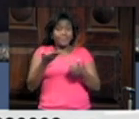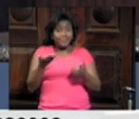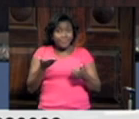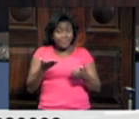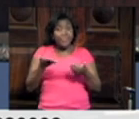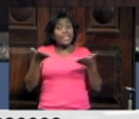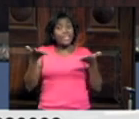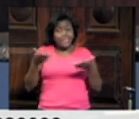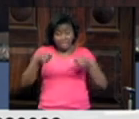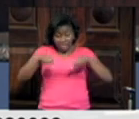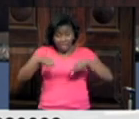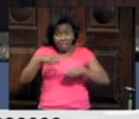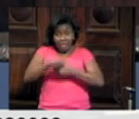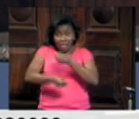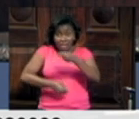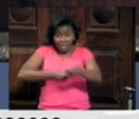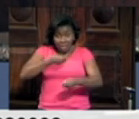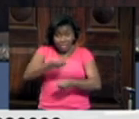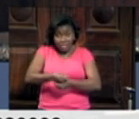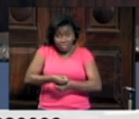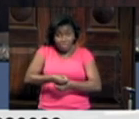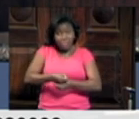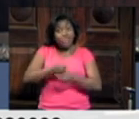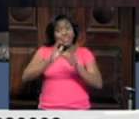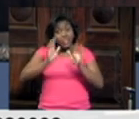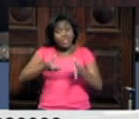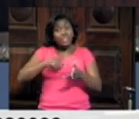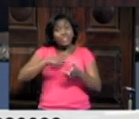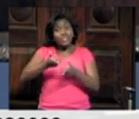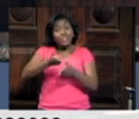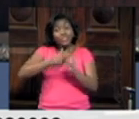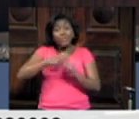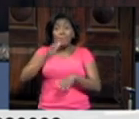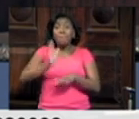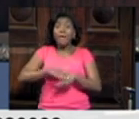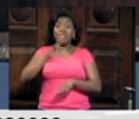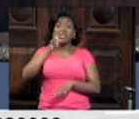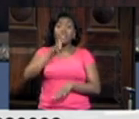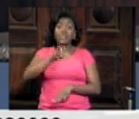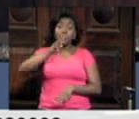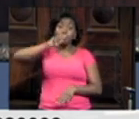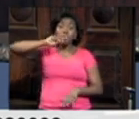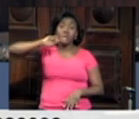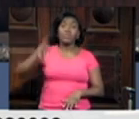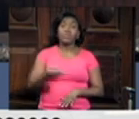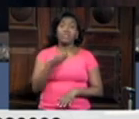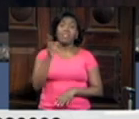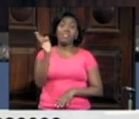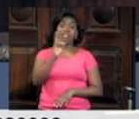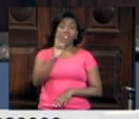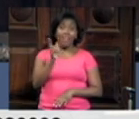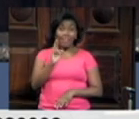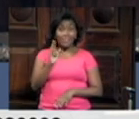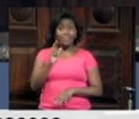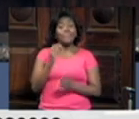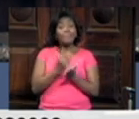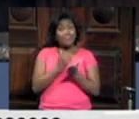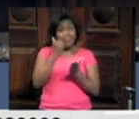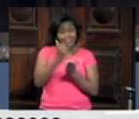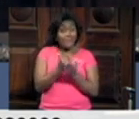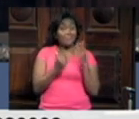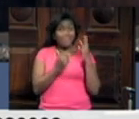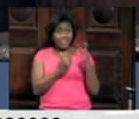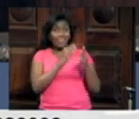este ano, a gente já está devendo mais de 5 bilhões de reais, além desses 3 de